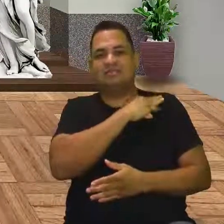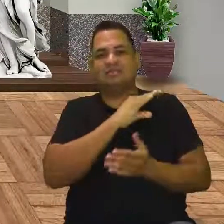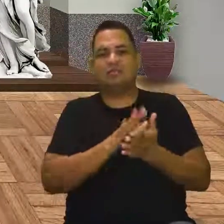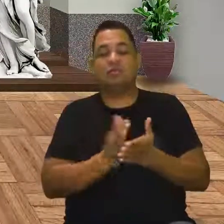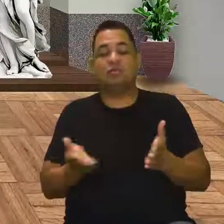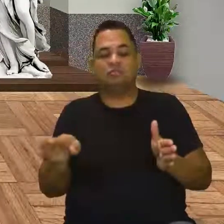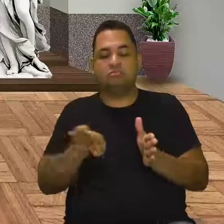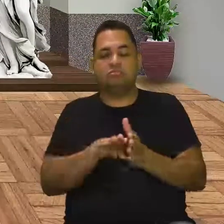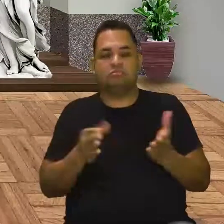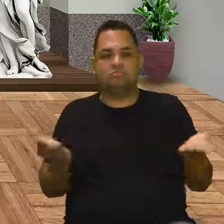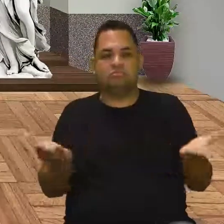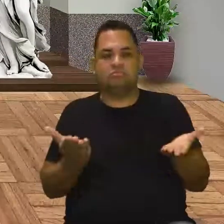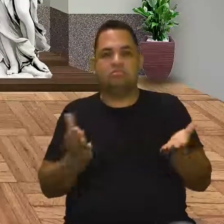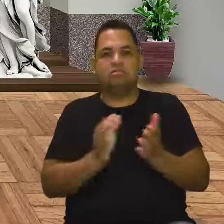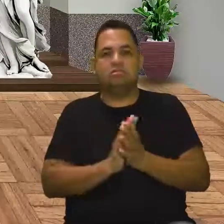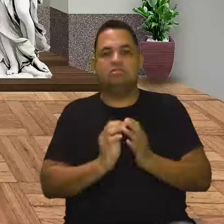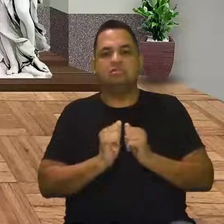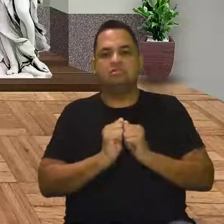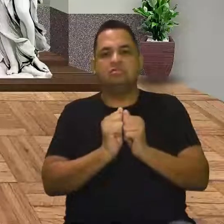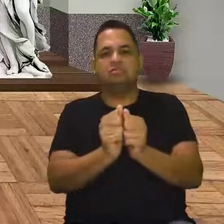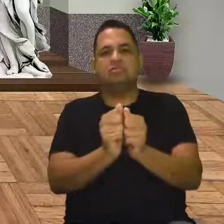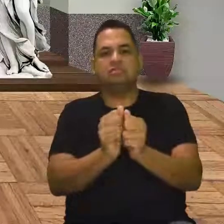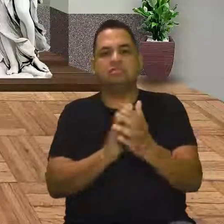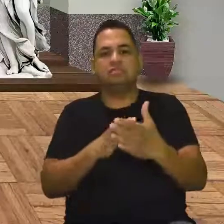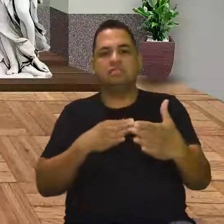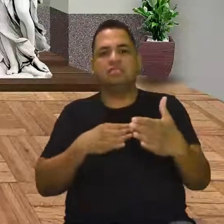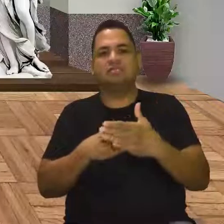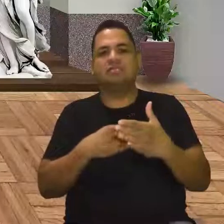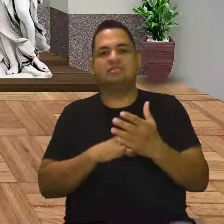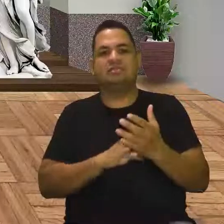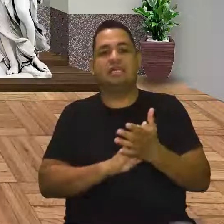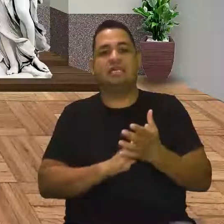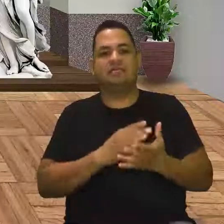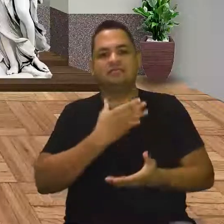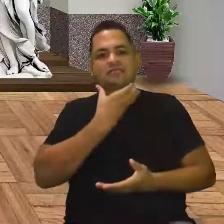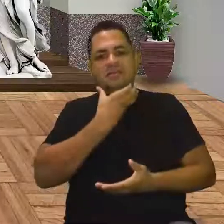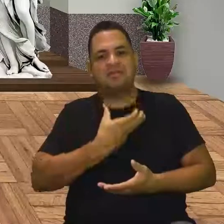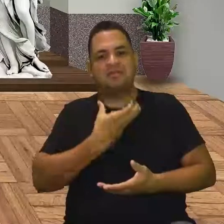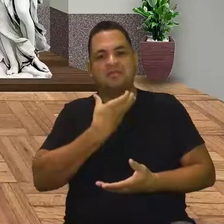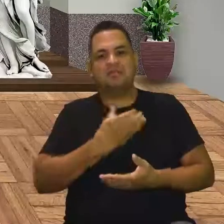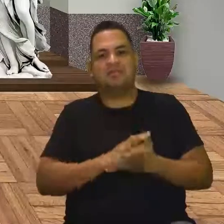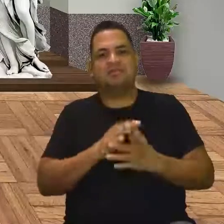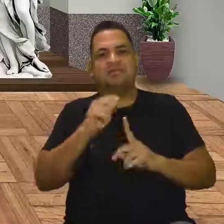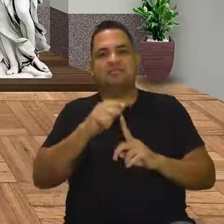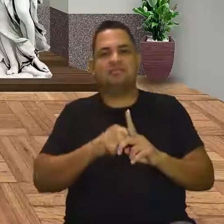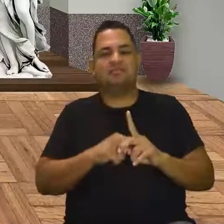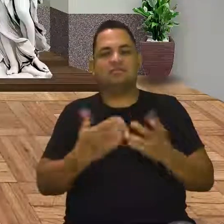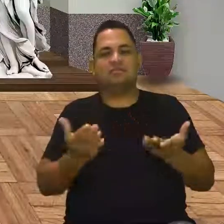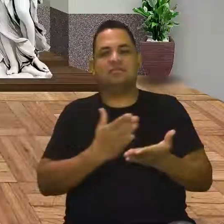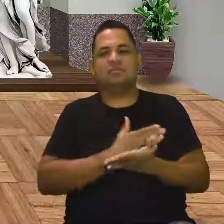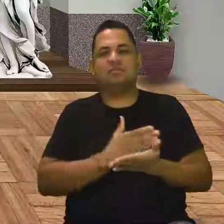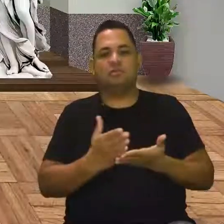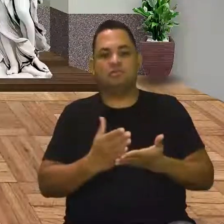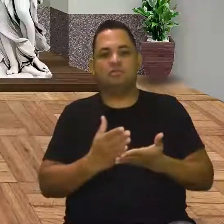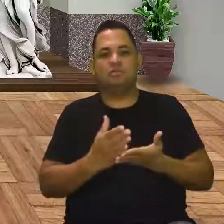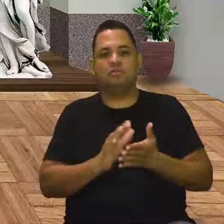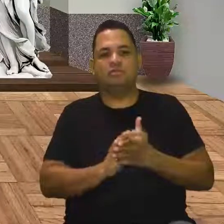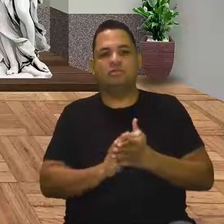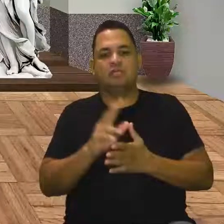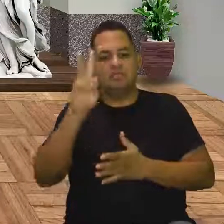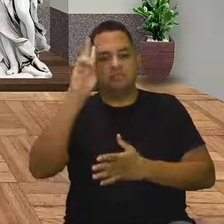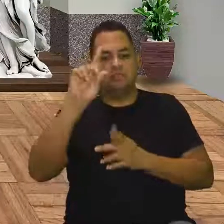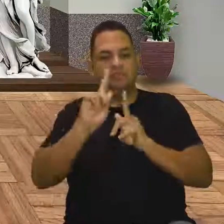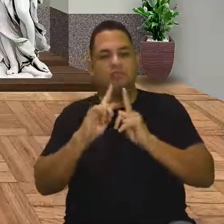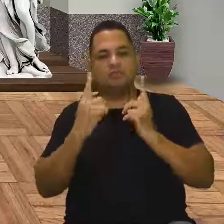Chegamos hoje e vamos estar com vocês até dezembro. Sabe por quê? Porque agora nós iniciamos História Geral e